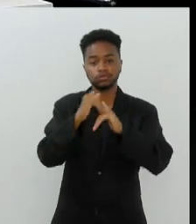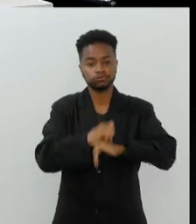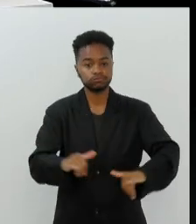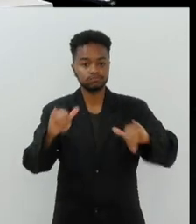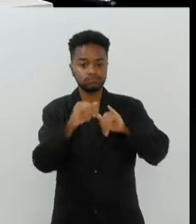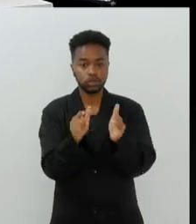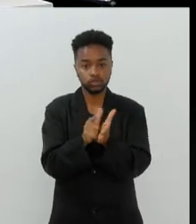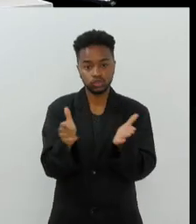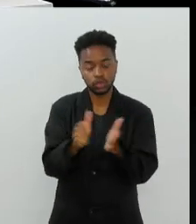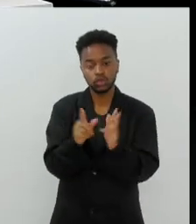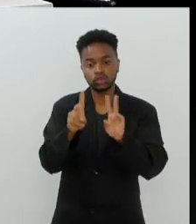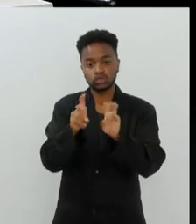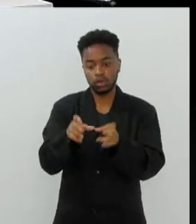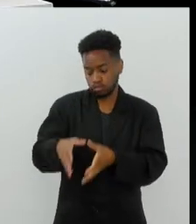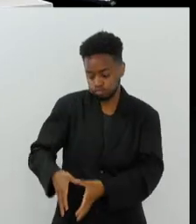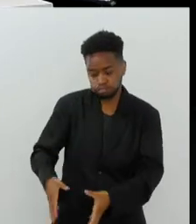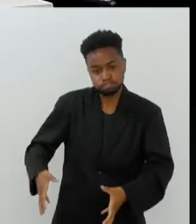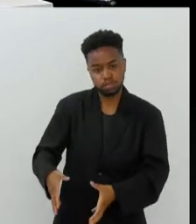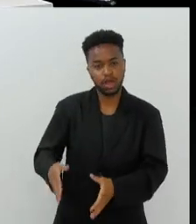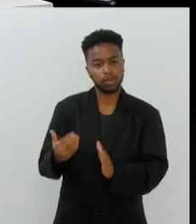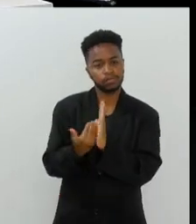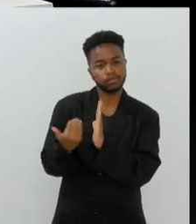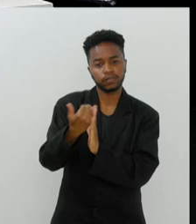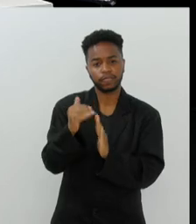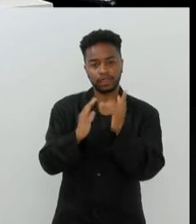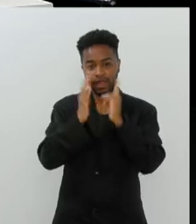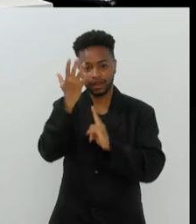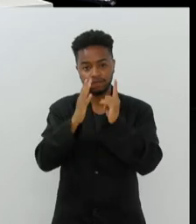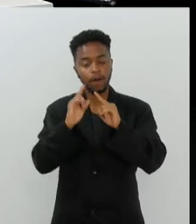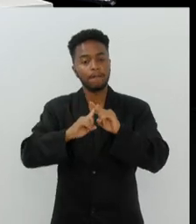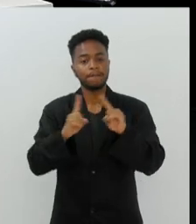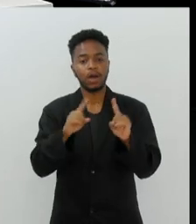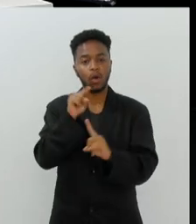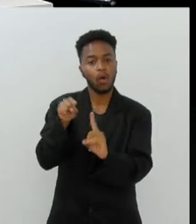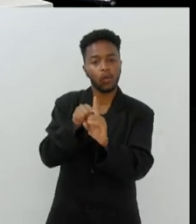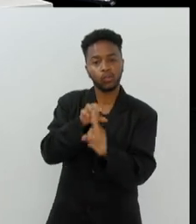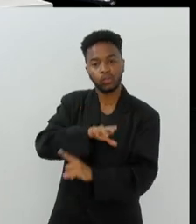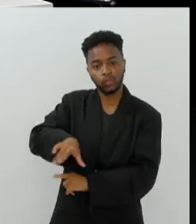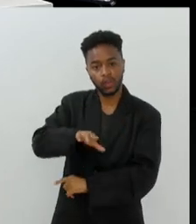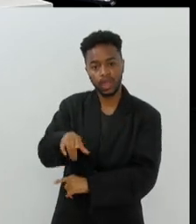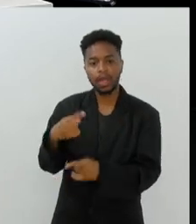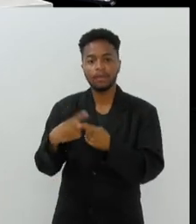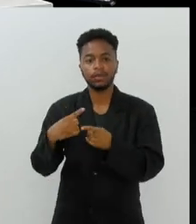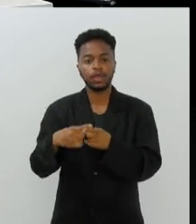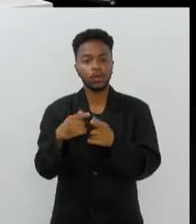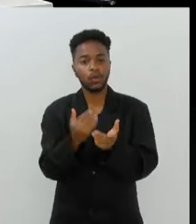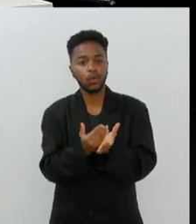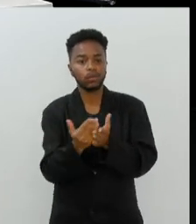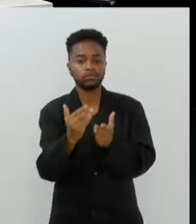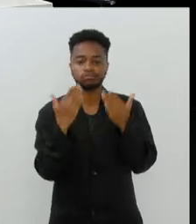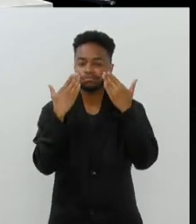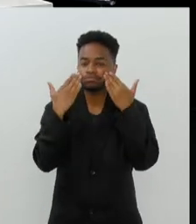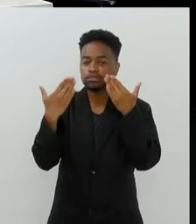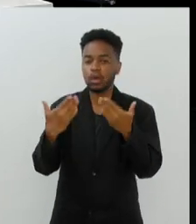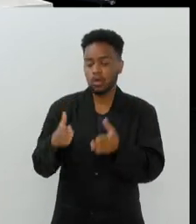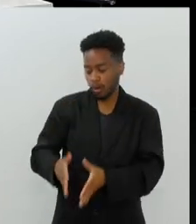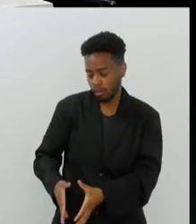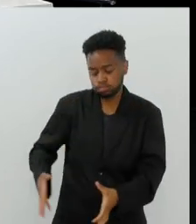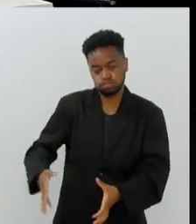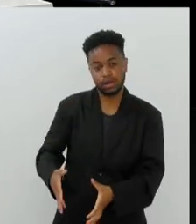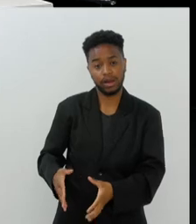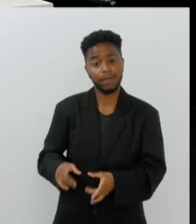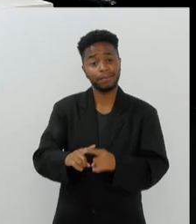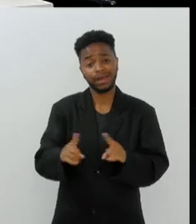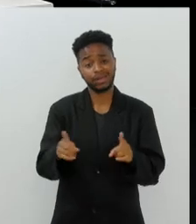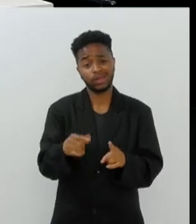essas matérias de super coxas, a maior coxa do carnaval. Mas não foi essa intenção. Aí você virou a musa das super coxas. Foi sem querer,